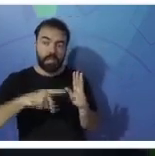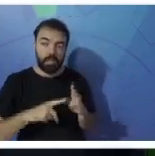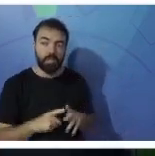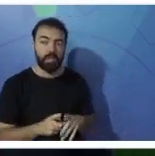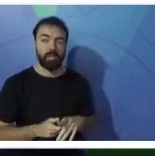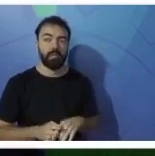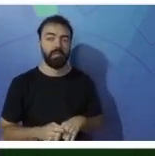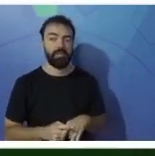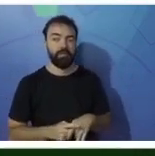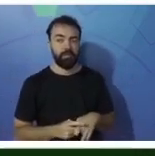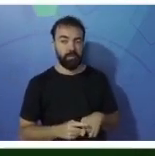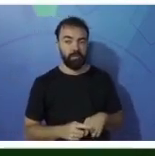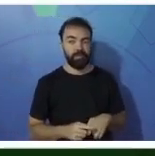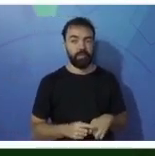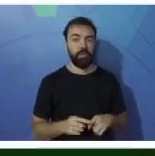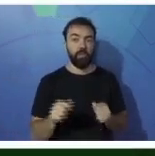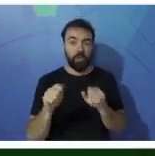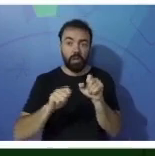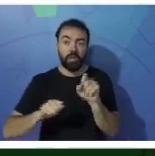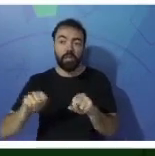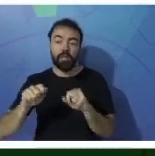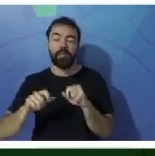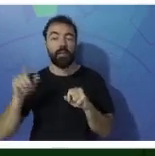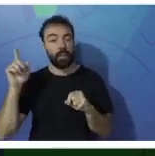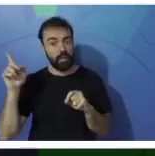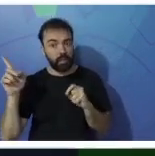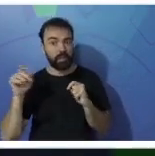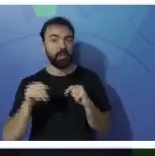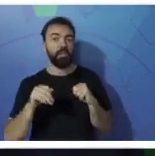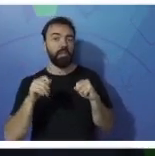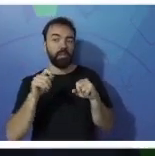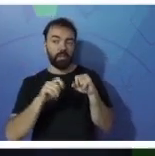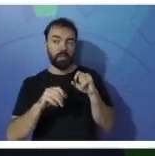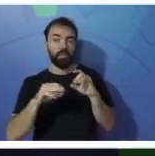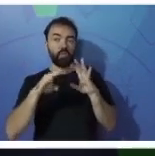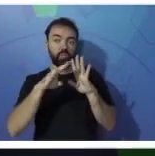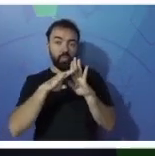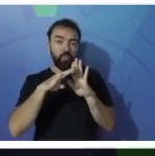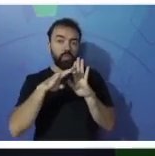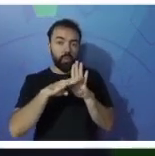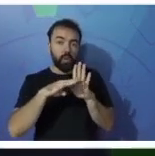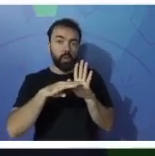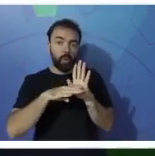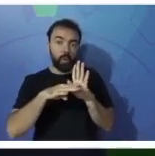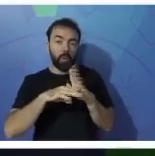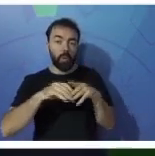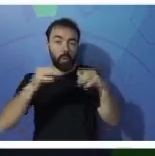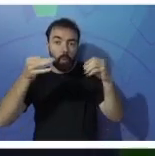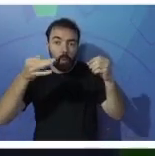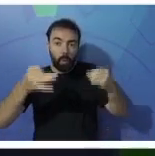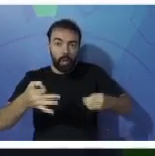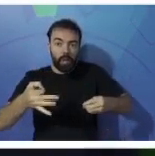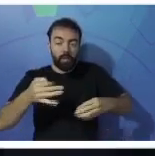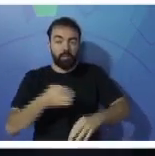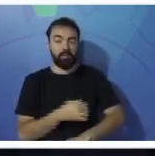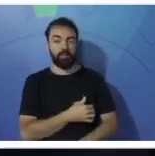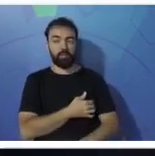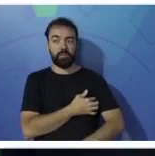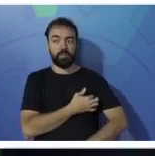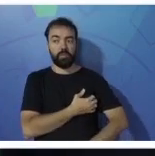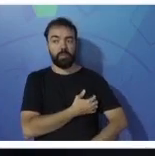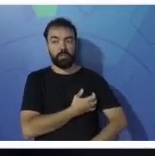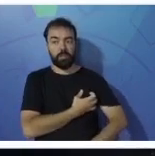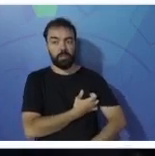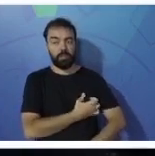Para colocar isso aqui na ordem que aconteceu, é necessário fazer a leitura novamente. E aonde está o texto? Na